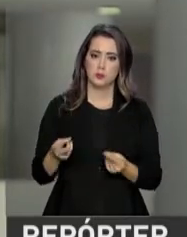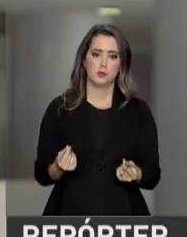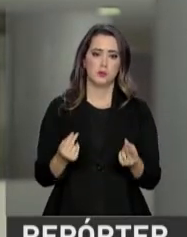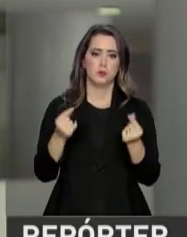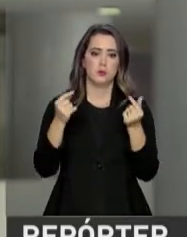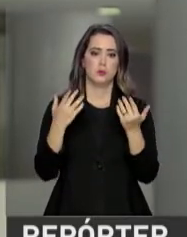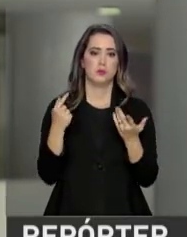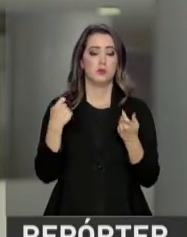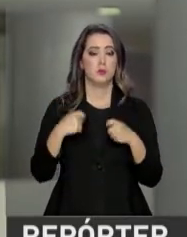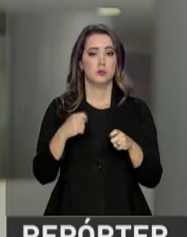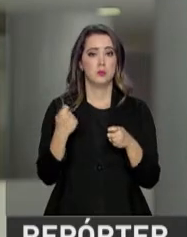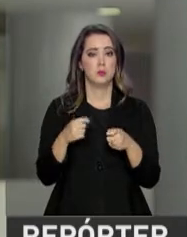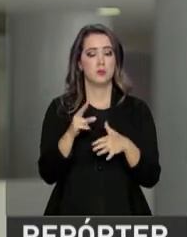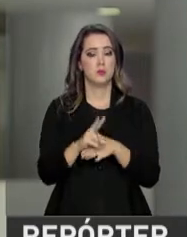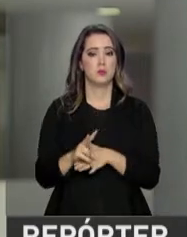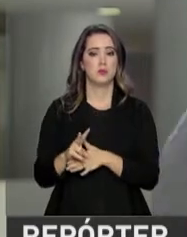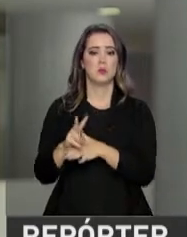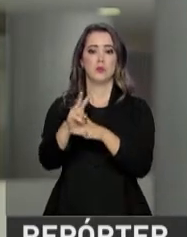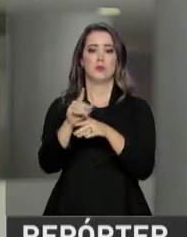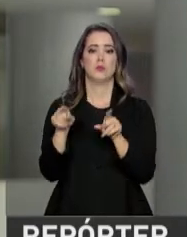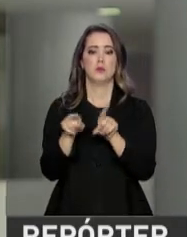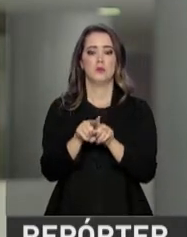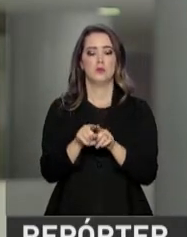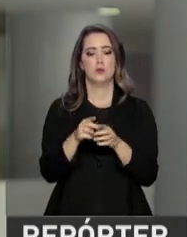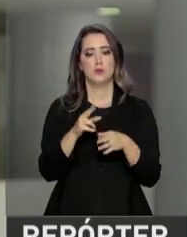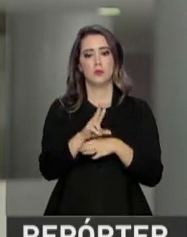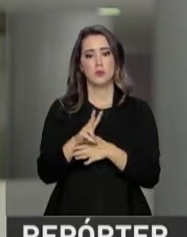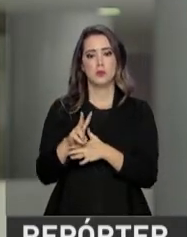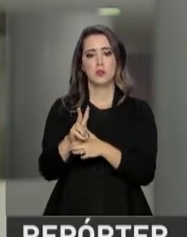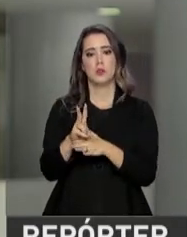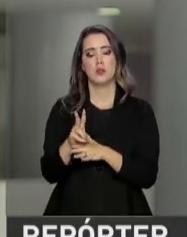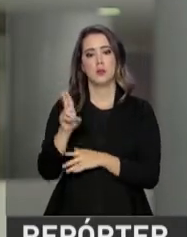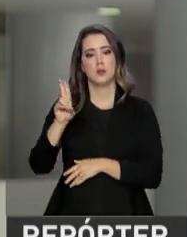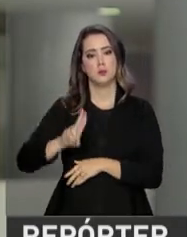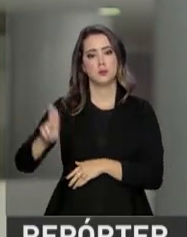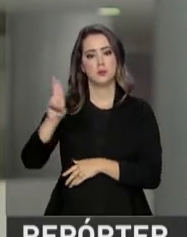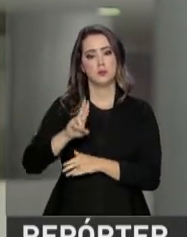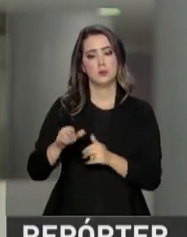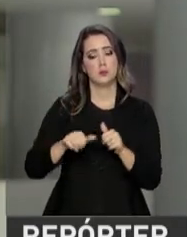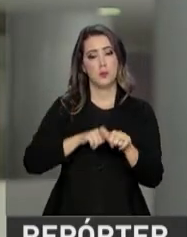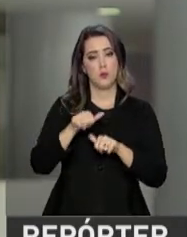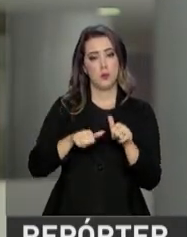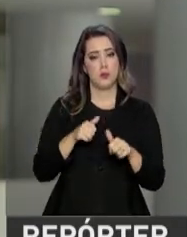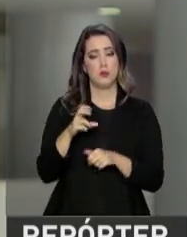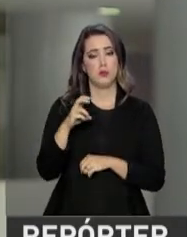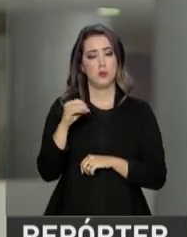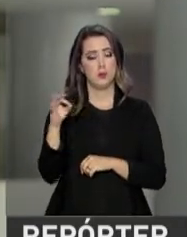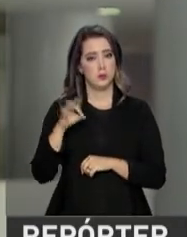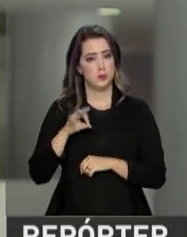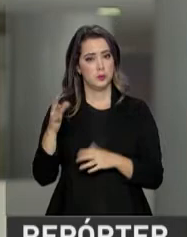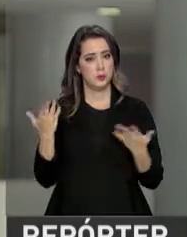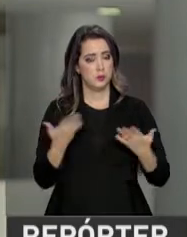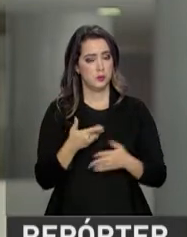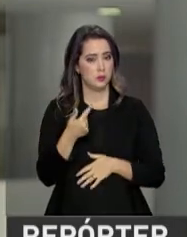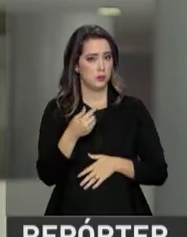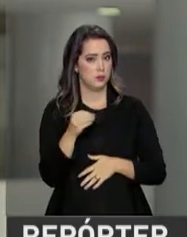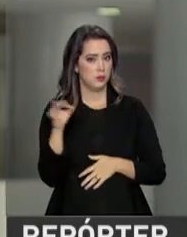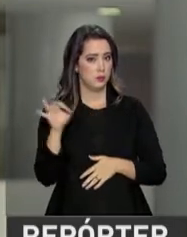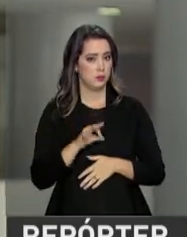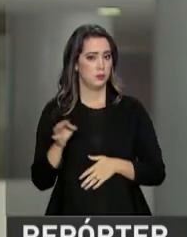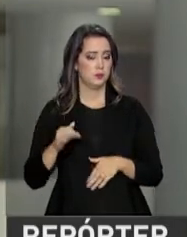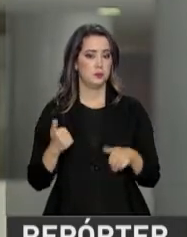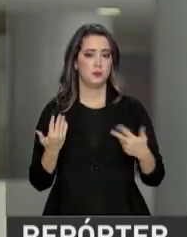a serem financiados dos imóveis usados que passaram de 50% para 70%